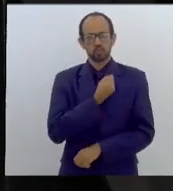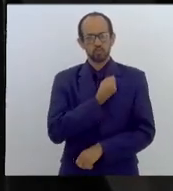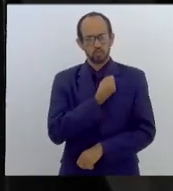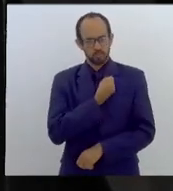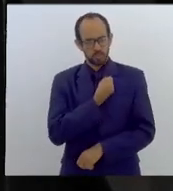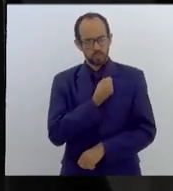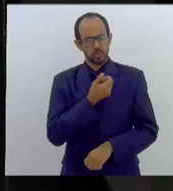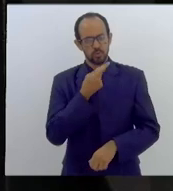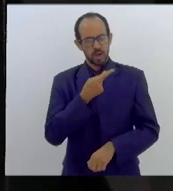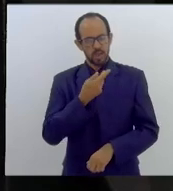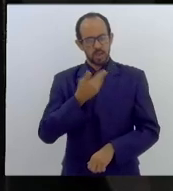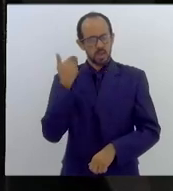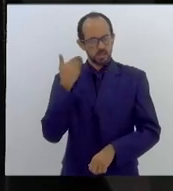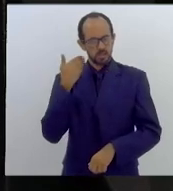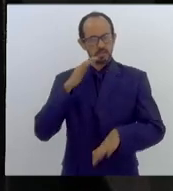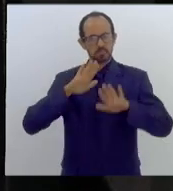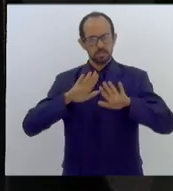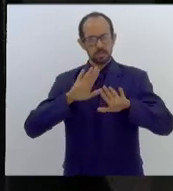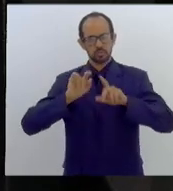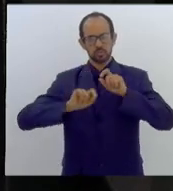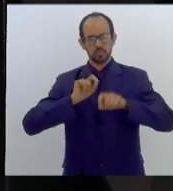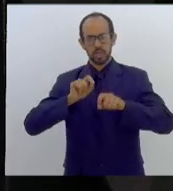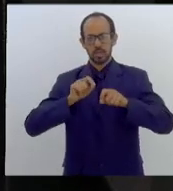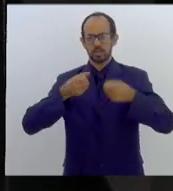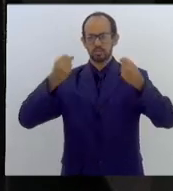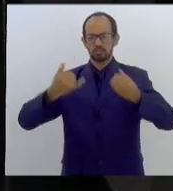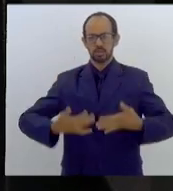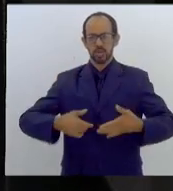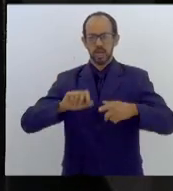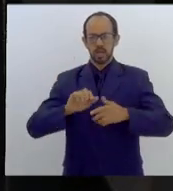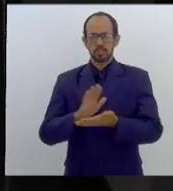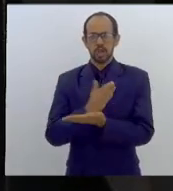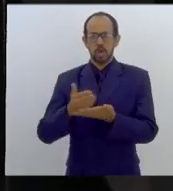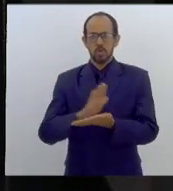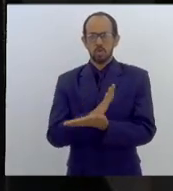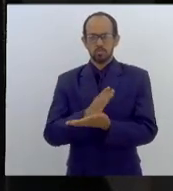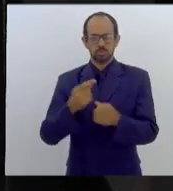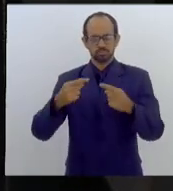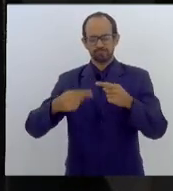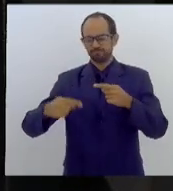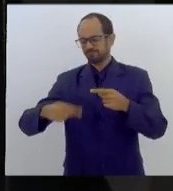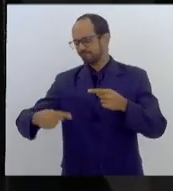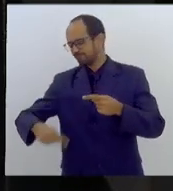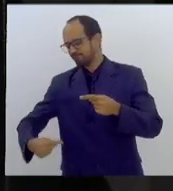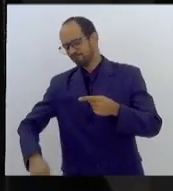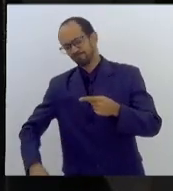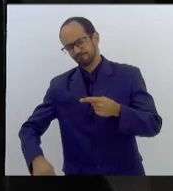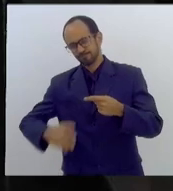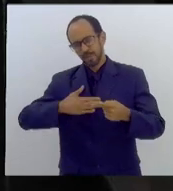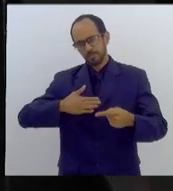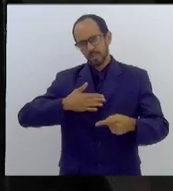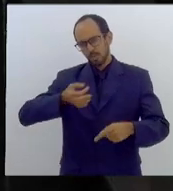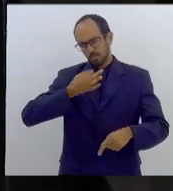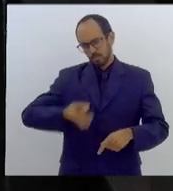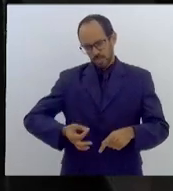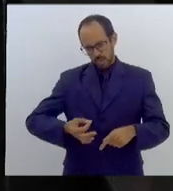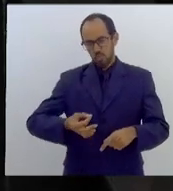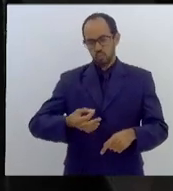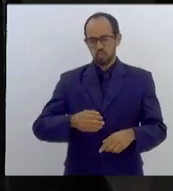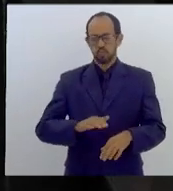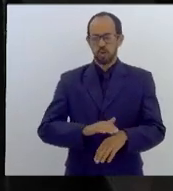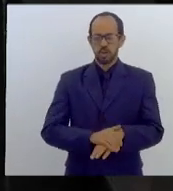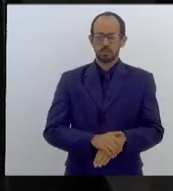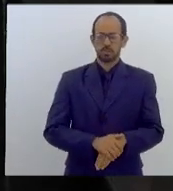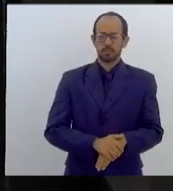ocasião, mas quero falar de algumas contradições, né, do meu ponto de vista, pelo menos,